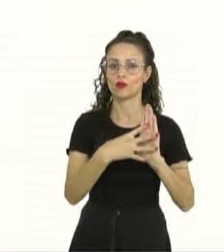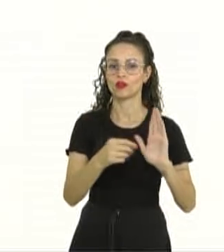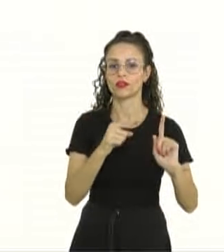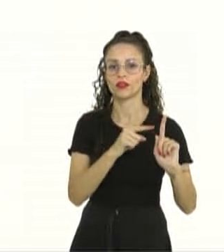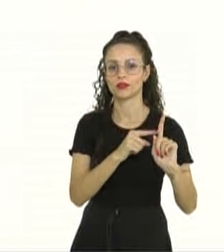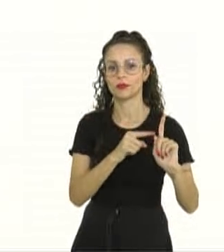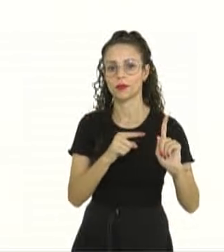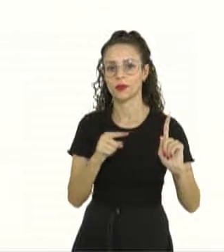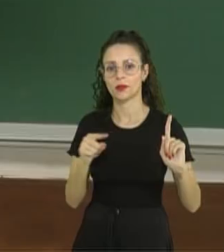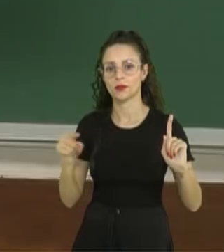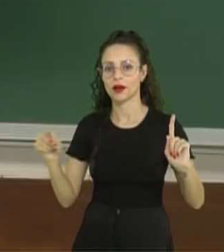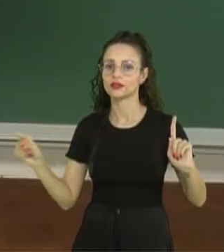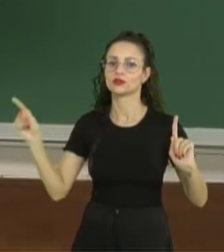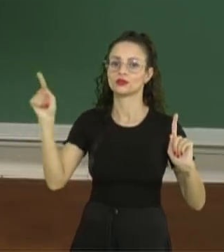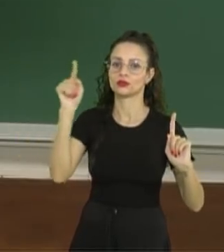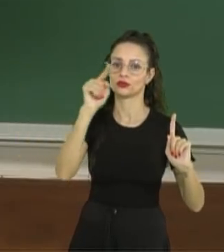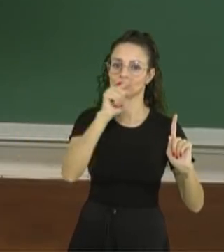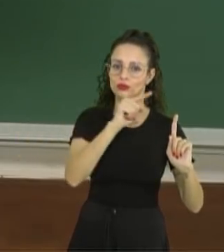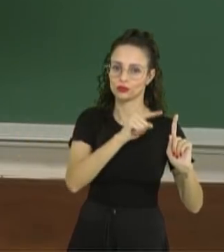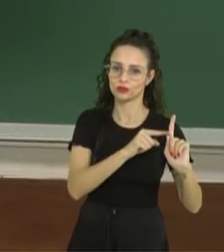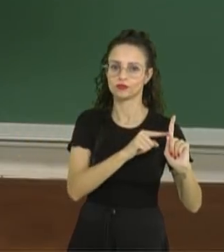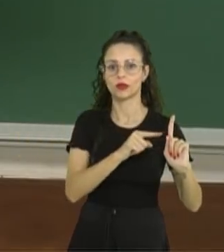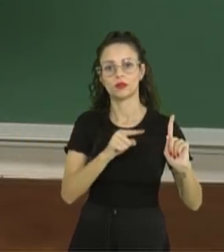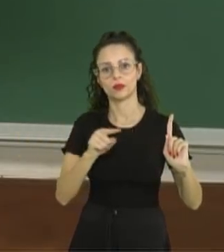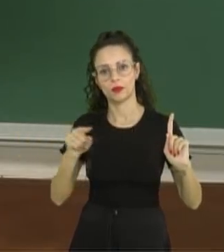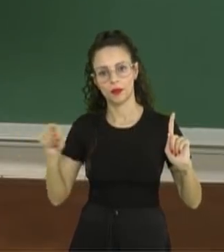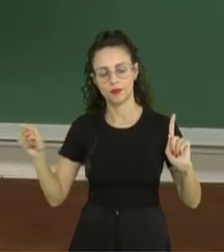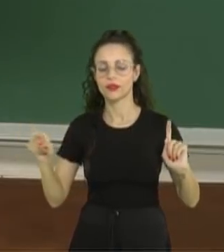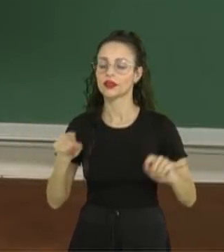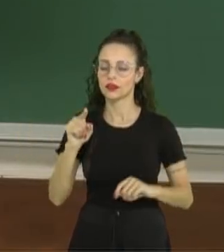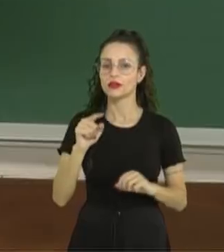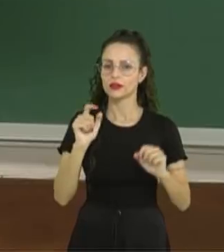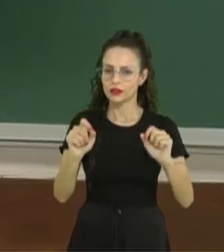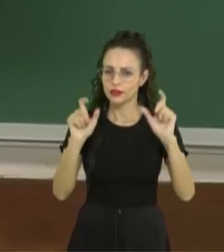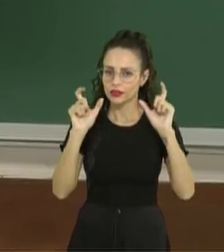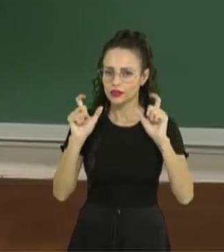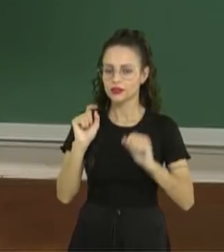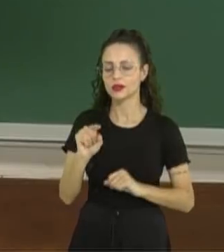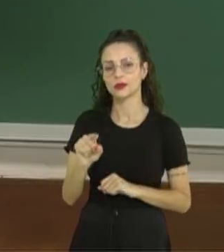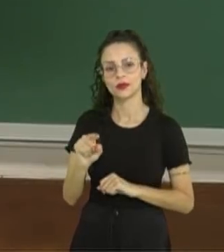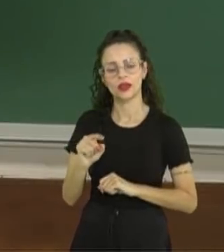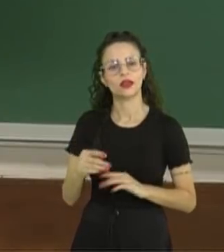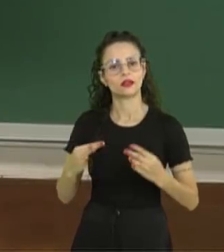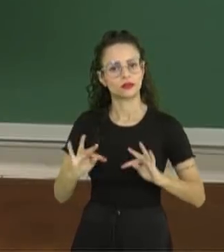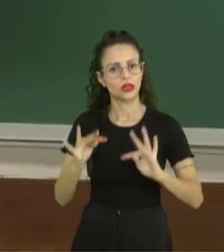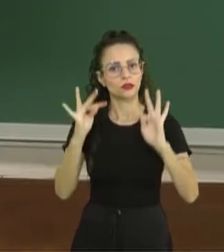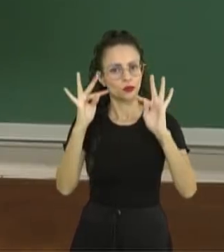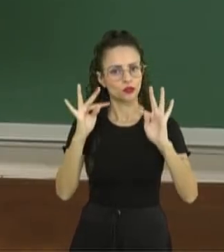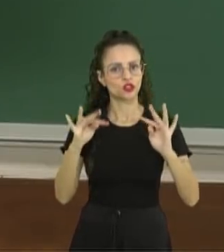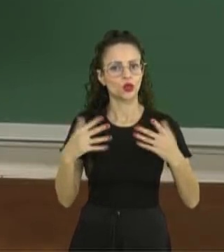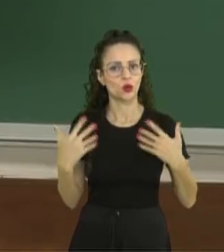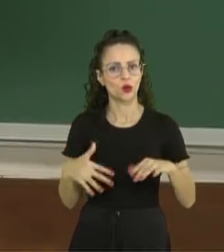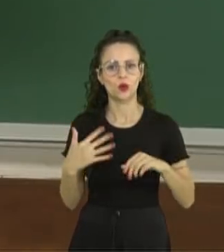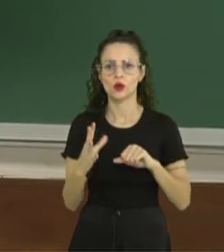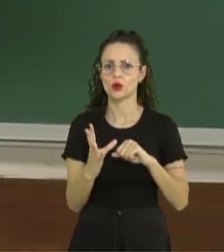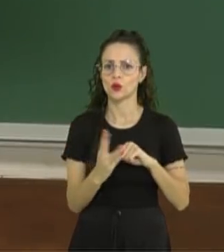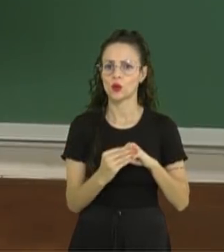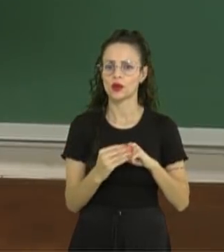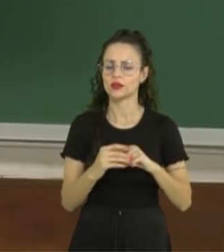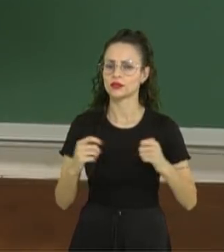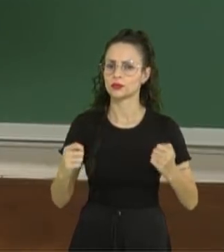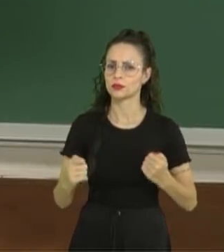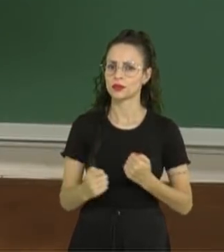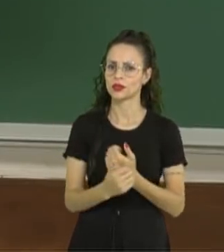de dias. Ele tem, o que me chama muita atenção, né, que tecnologia, que conhecimento